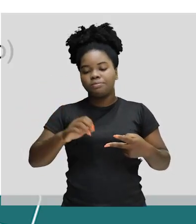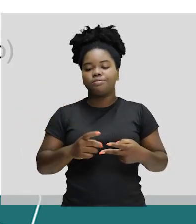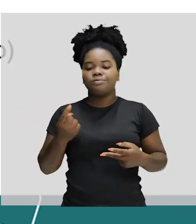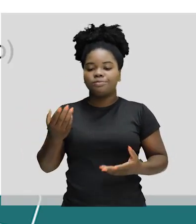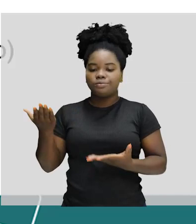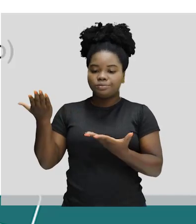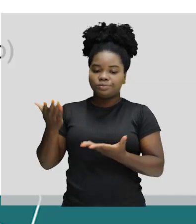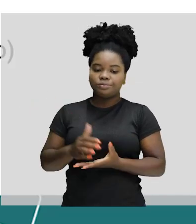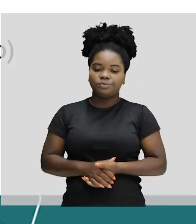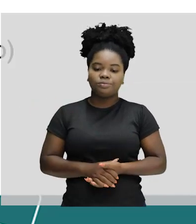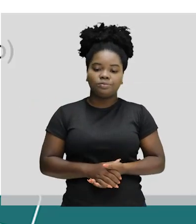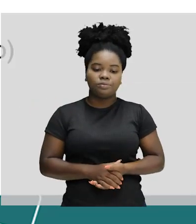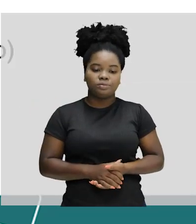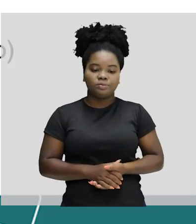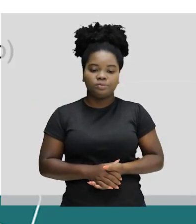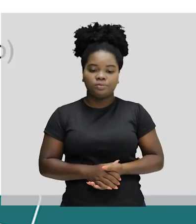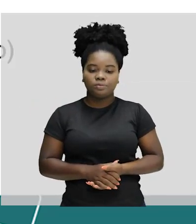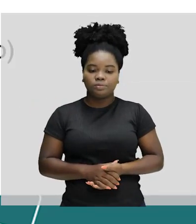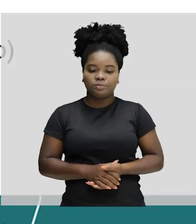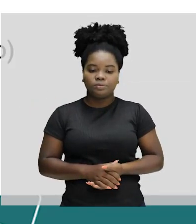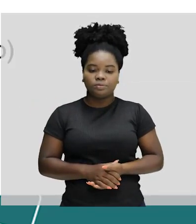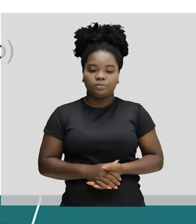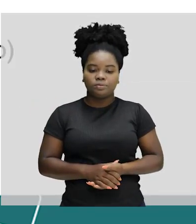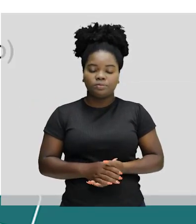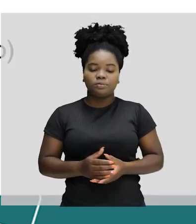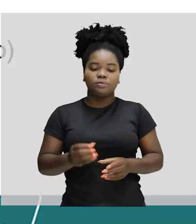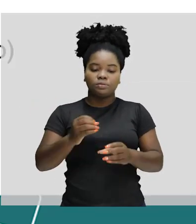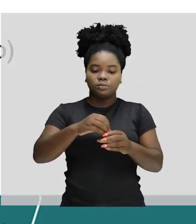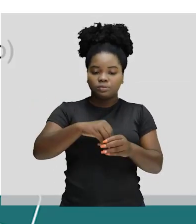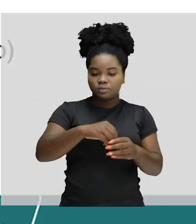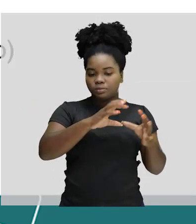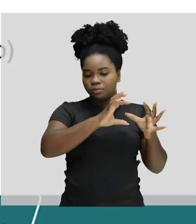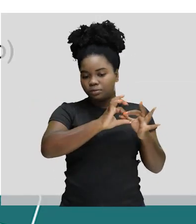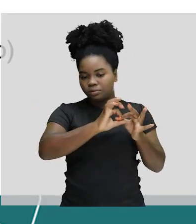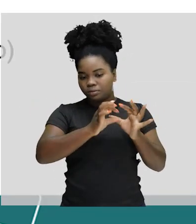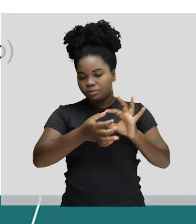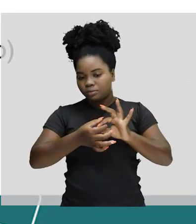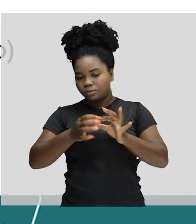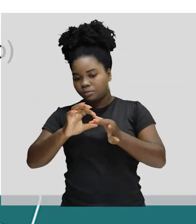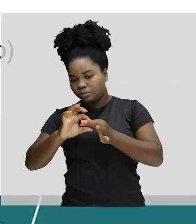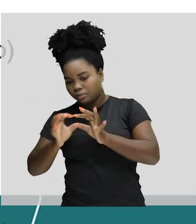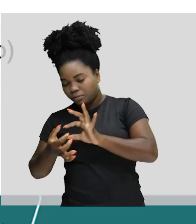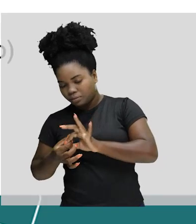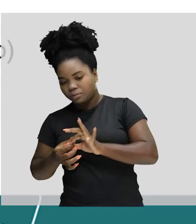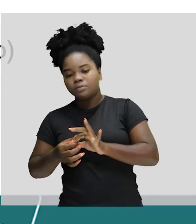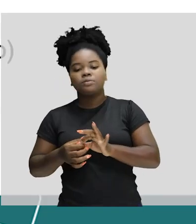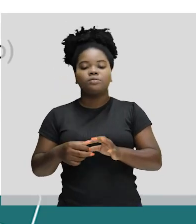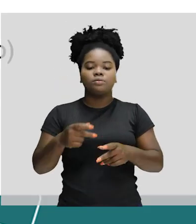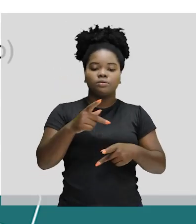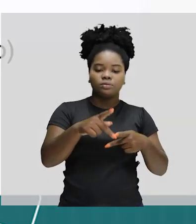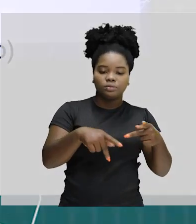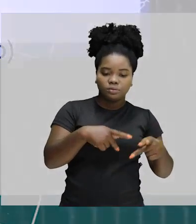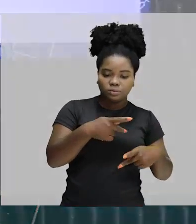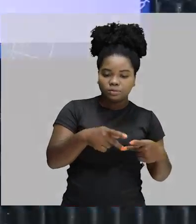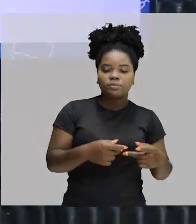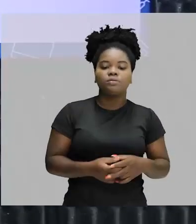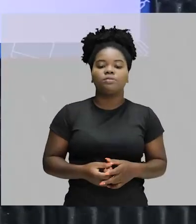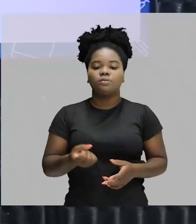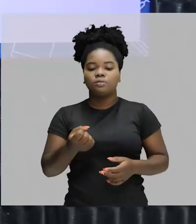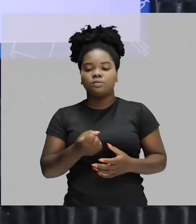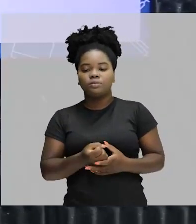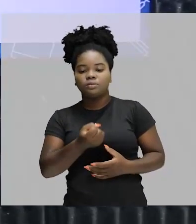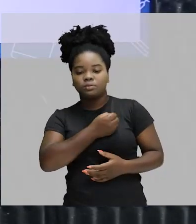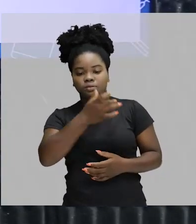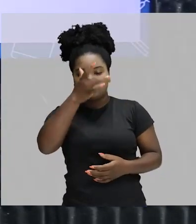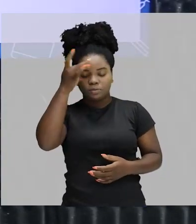o adjetivo. Então, dentro de um contexto, dentro de uma população, dentro de um número de pessoas, ele vai dizer o